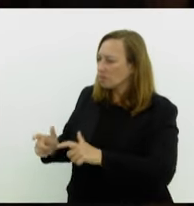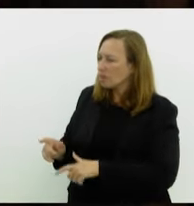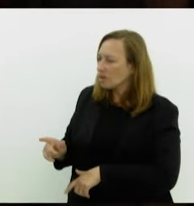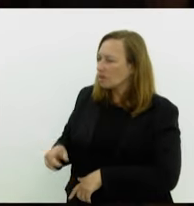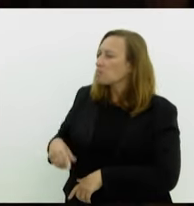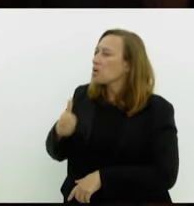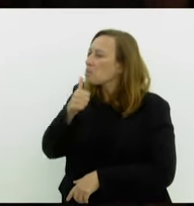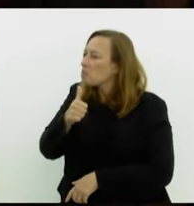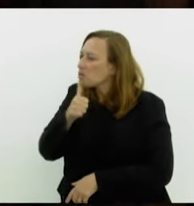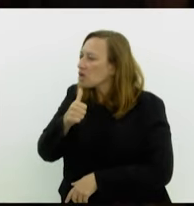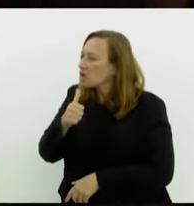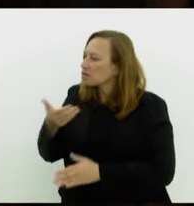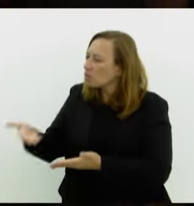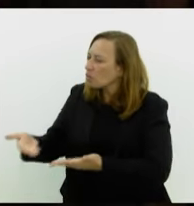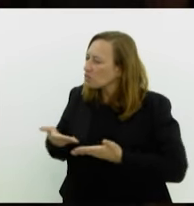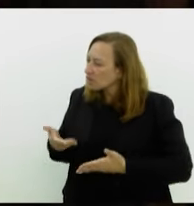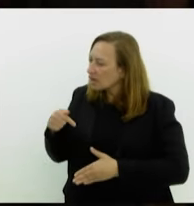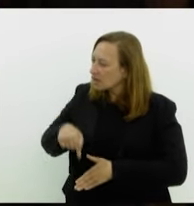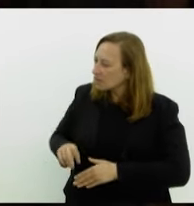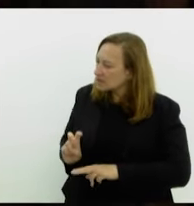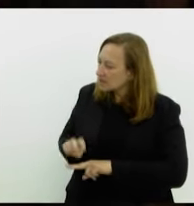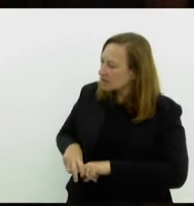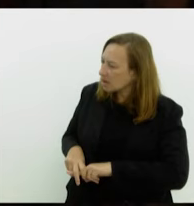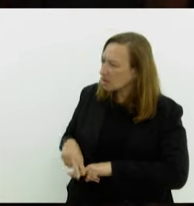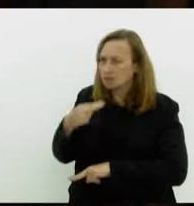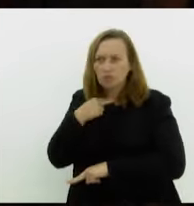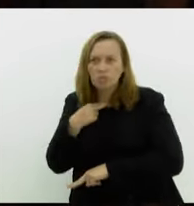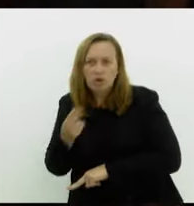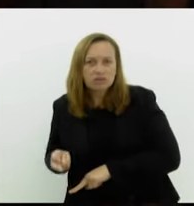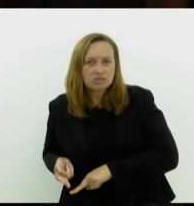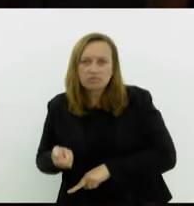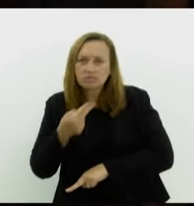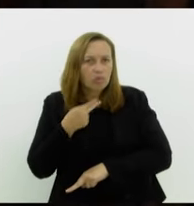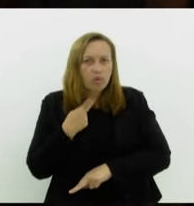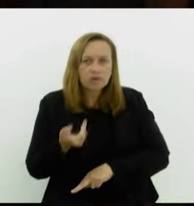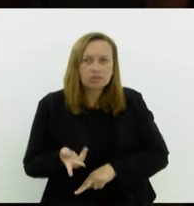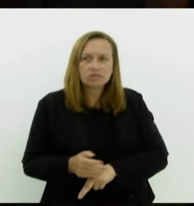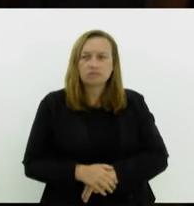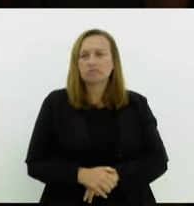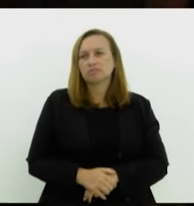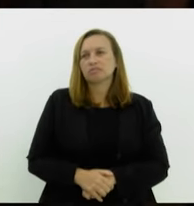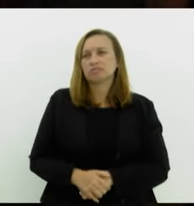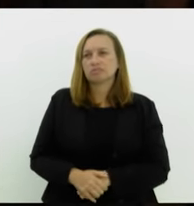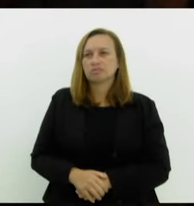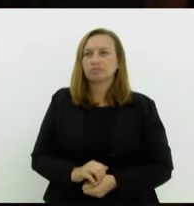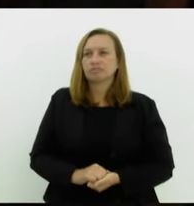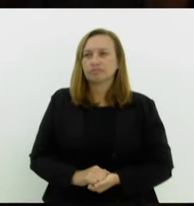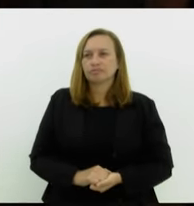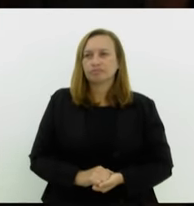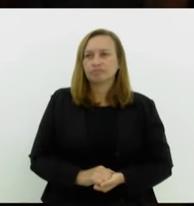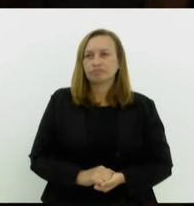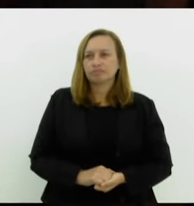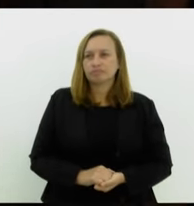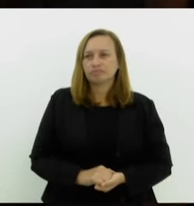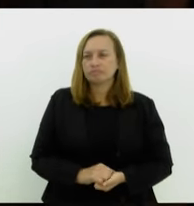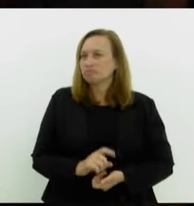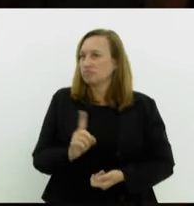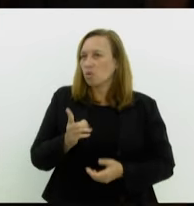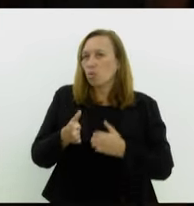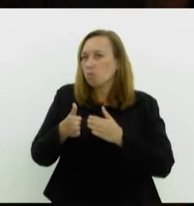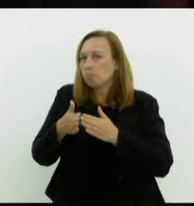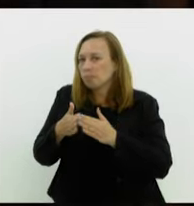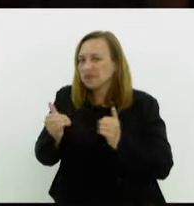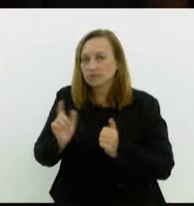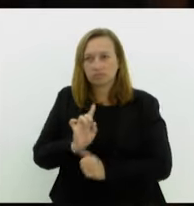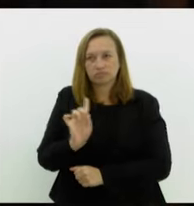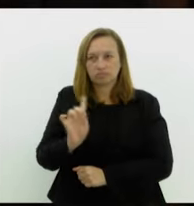para chamar a mulher para sentar aqui não pode não pode isso não é um favor